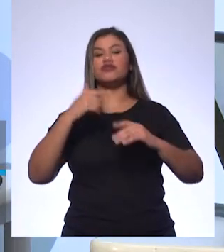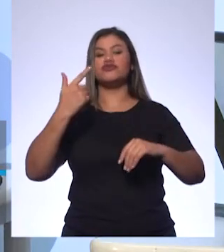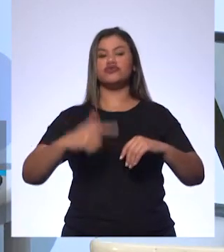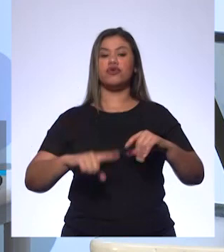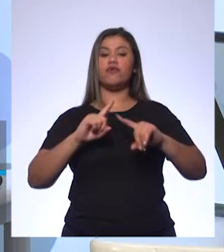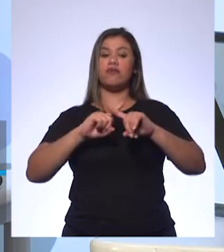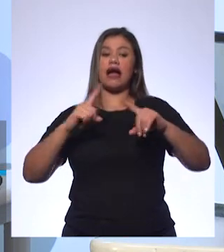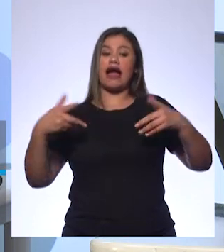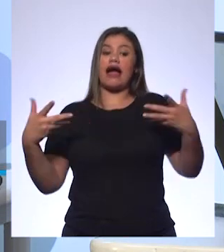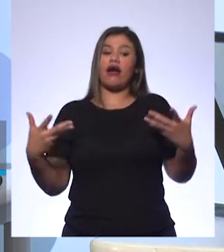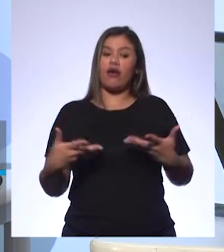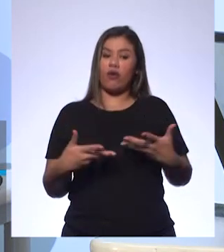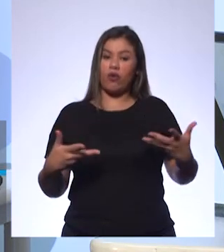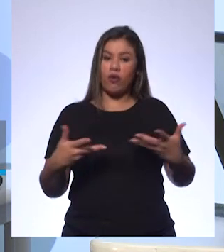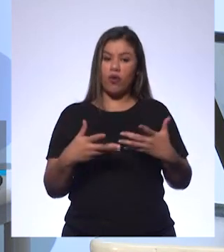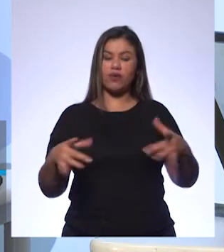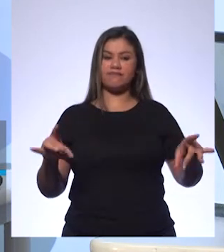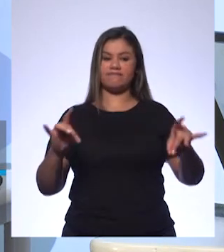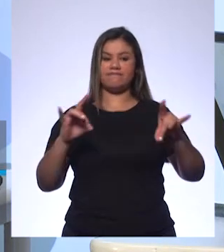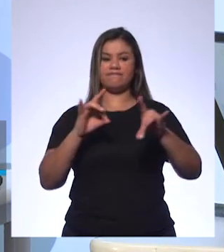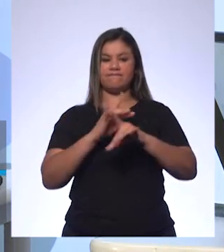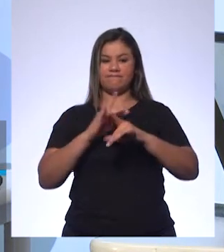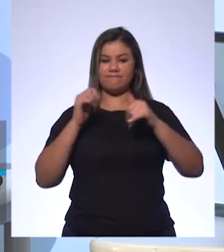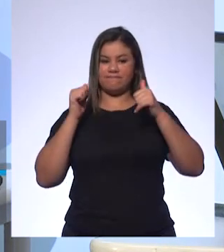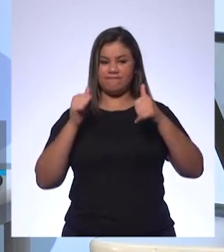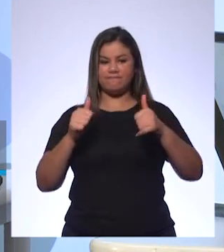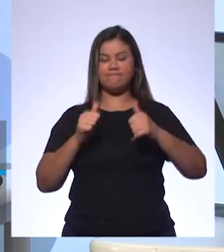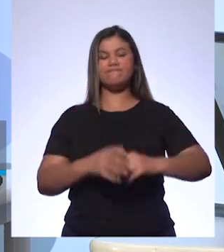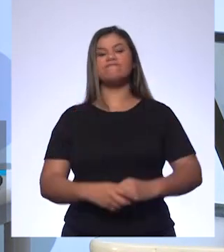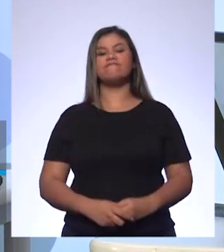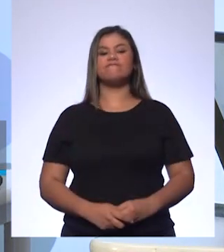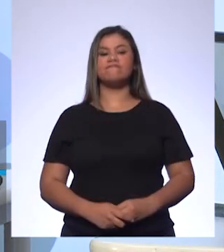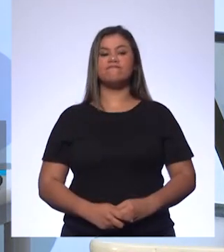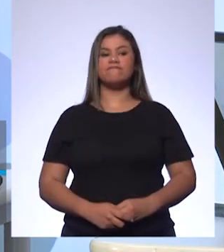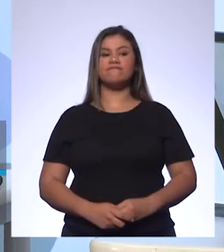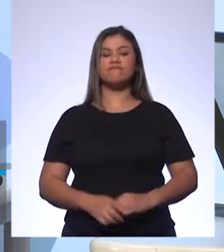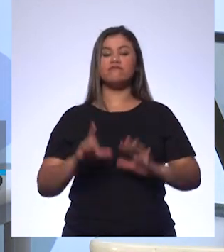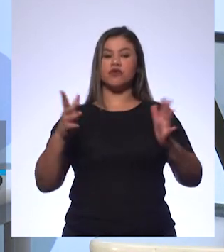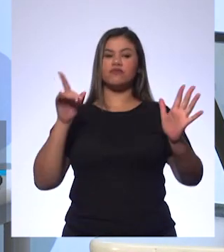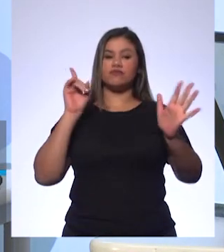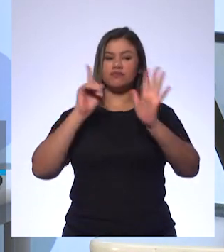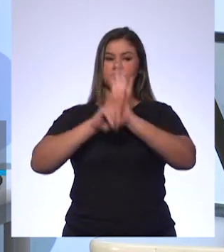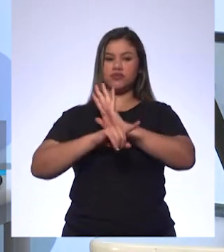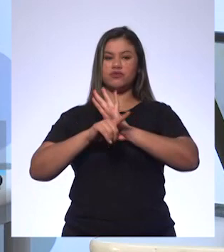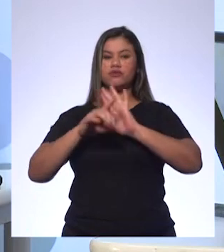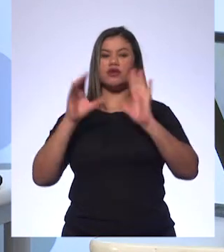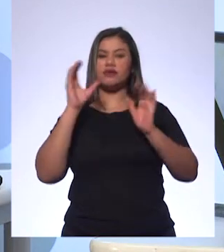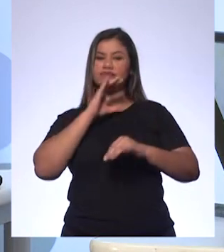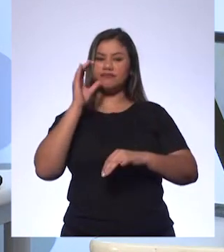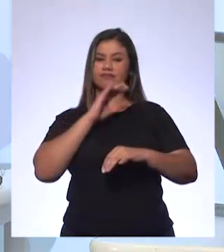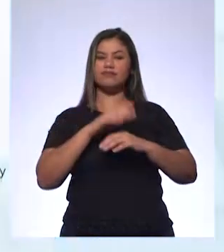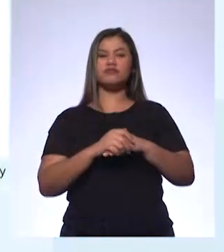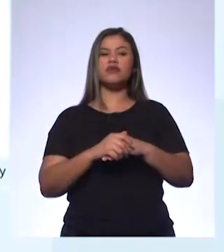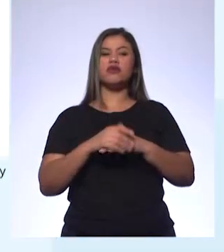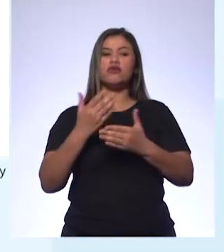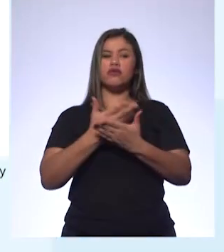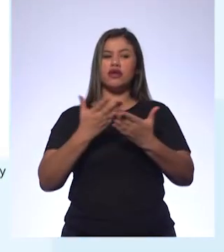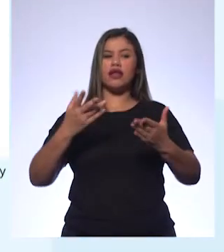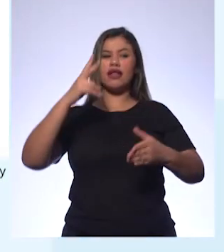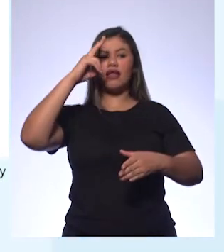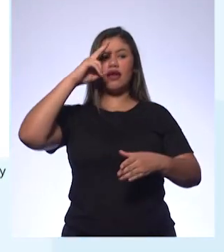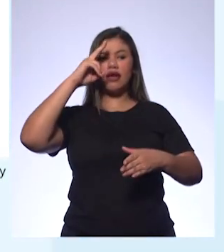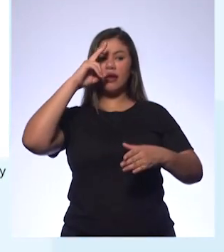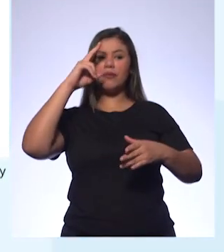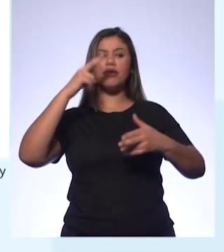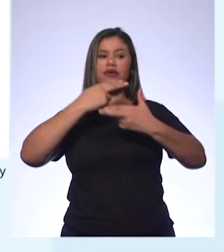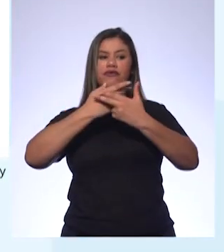mas por enquanto a gente encerra aqui, certo? Então, vamos fazer uma sondagem aqui. Você se lembra quais as